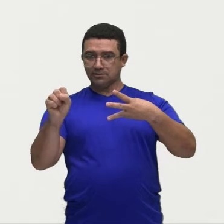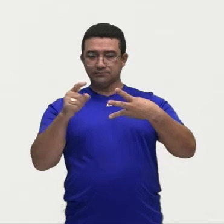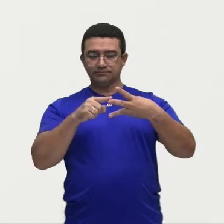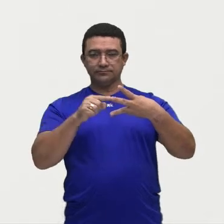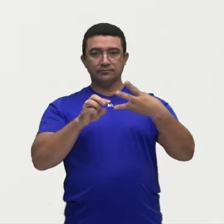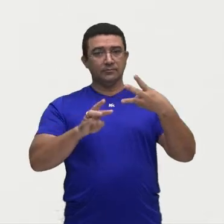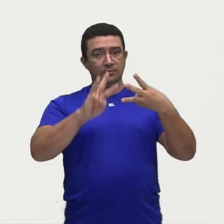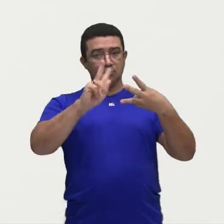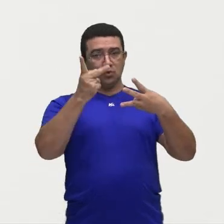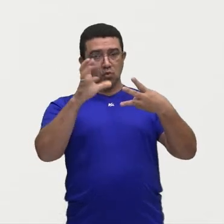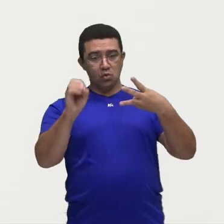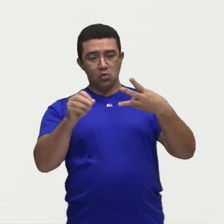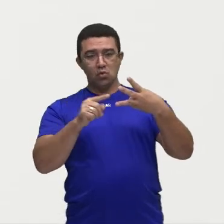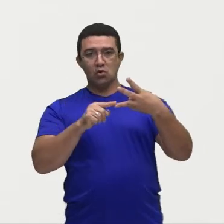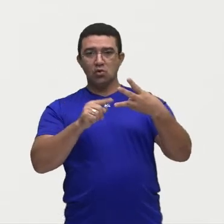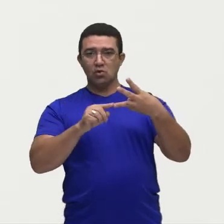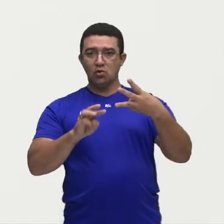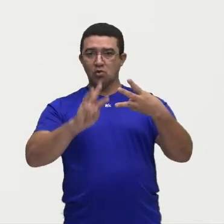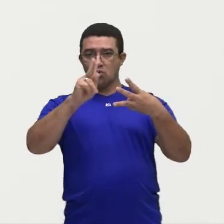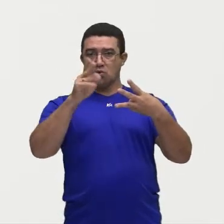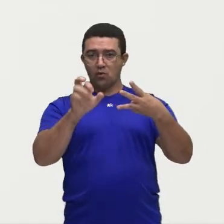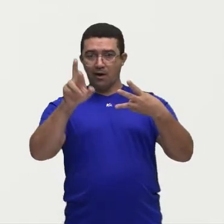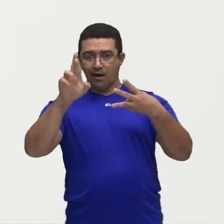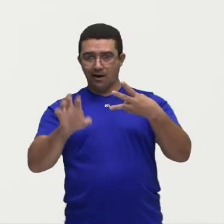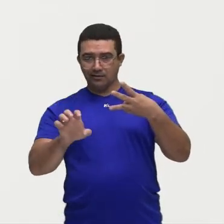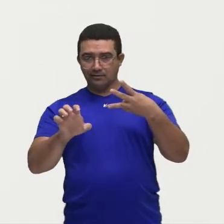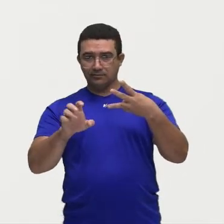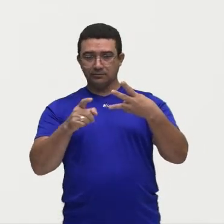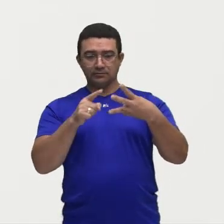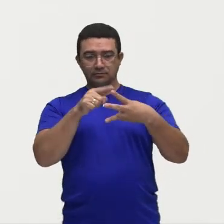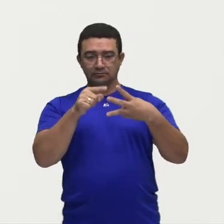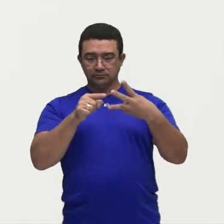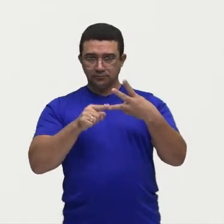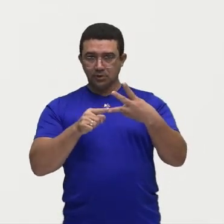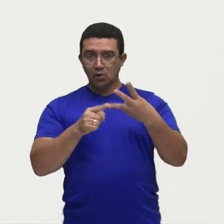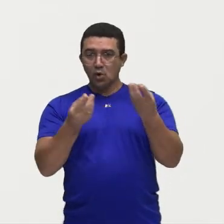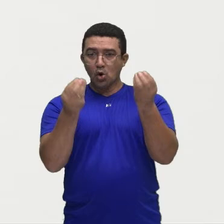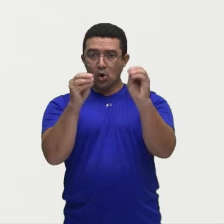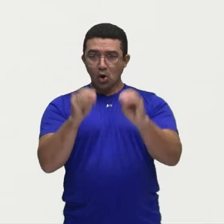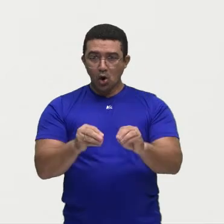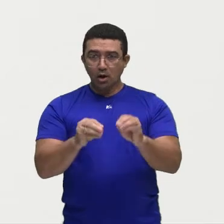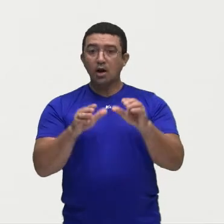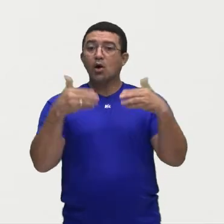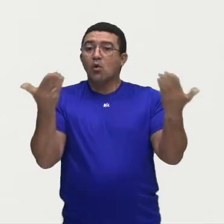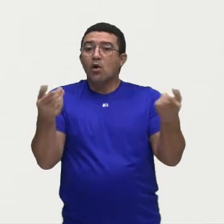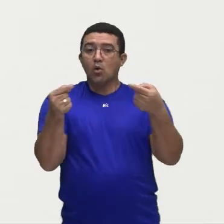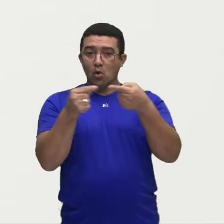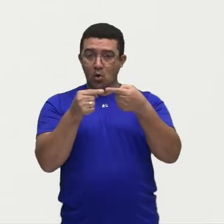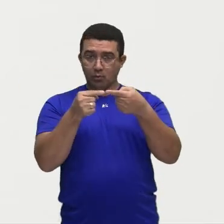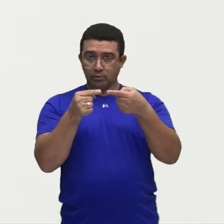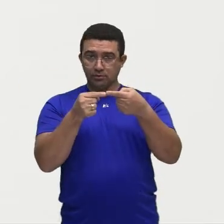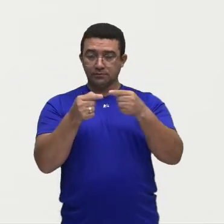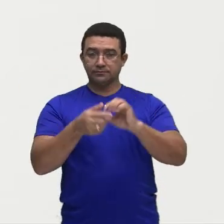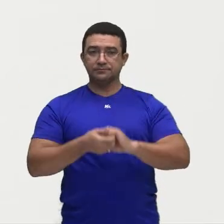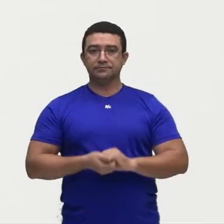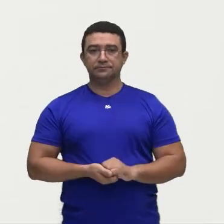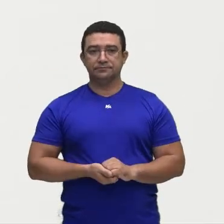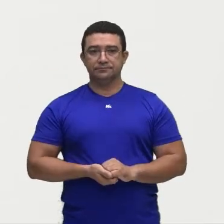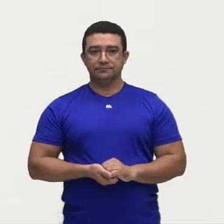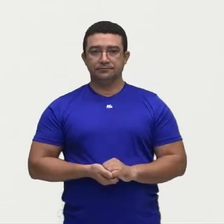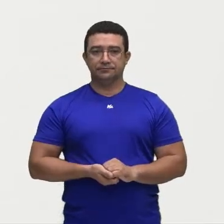é? O who e where. Who e where, que significa who, quem, e where,